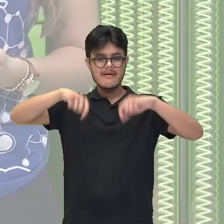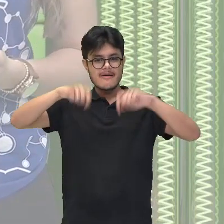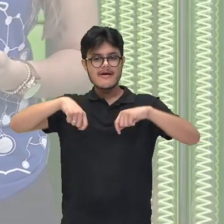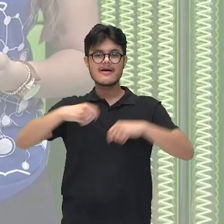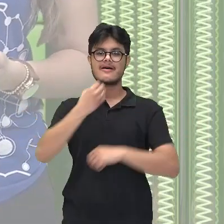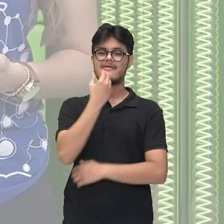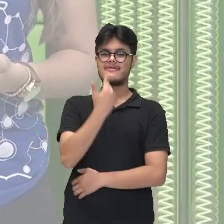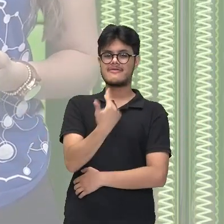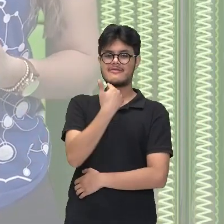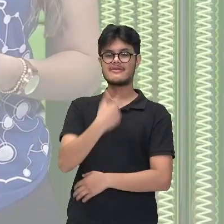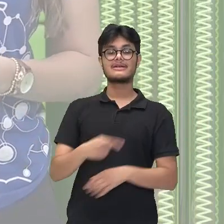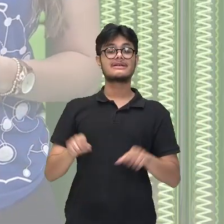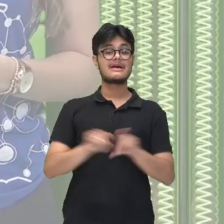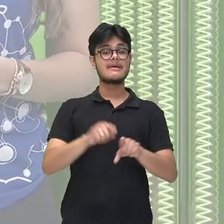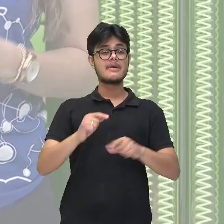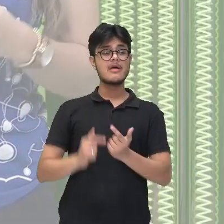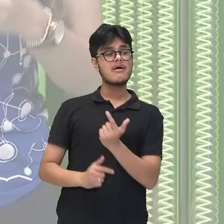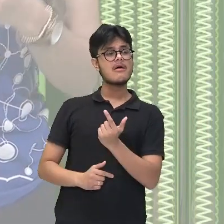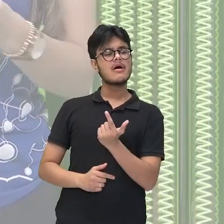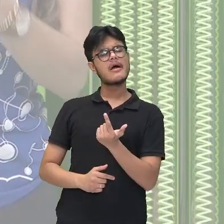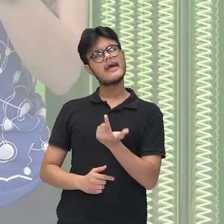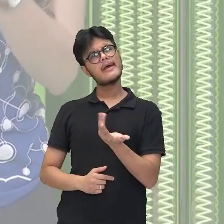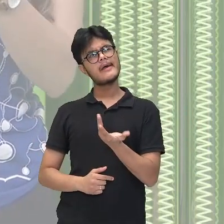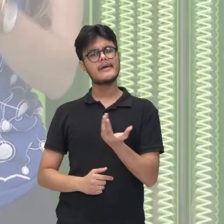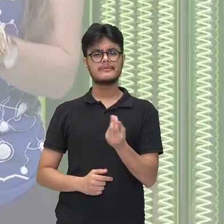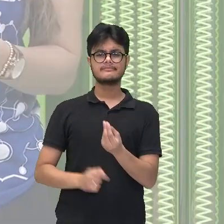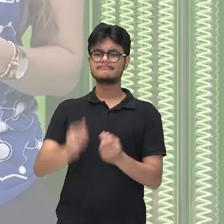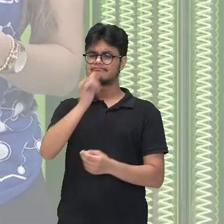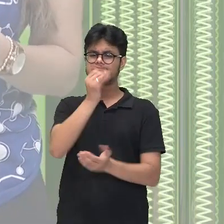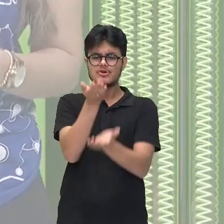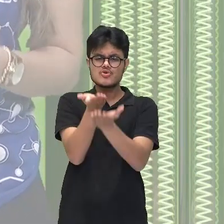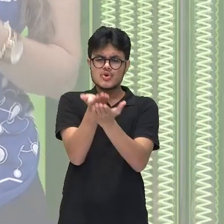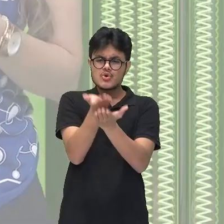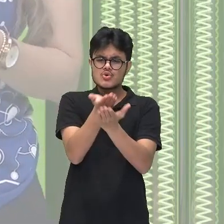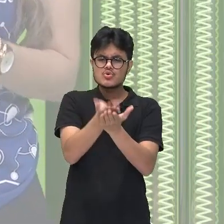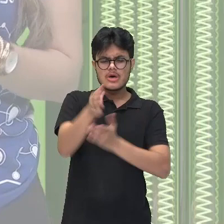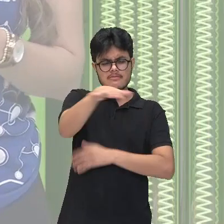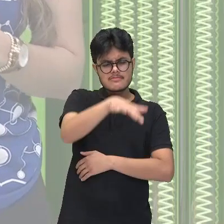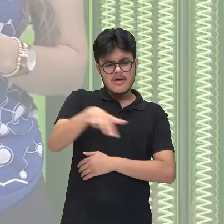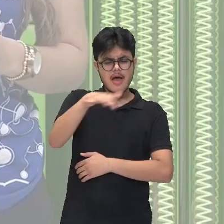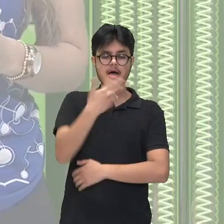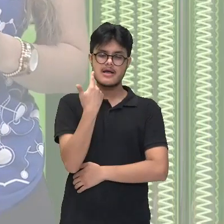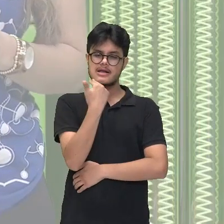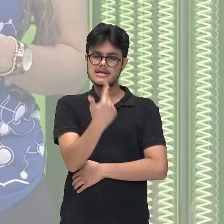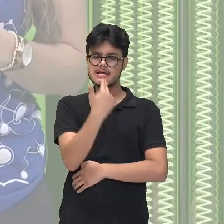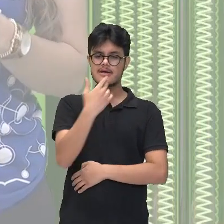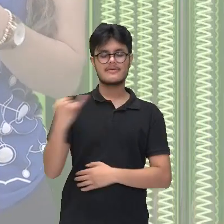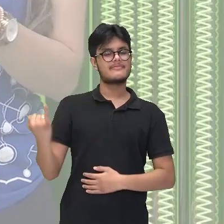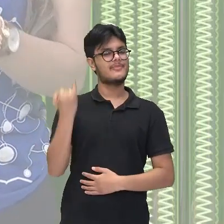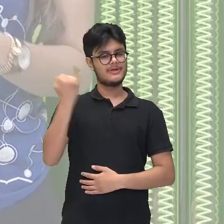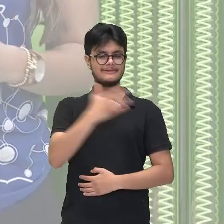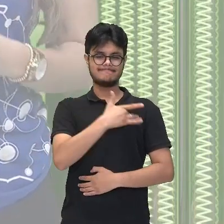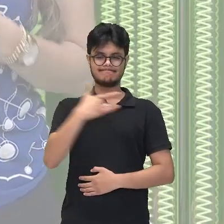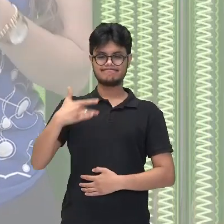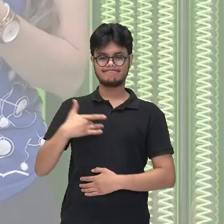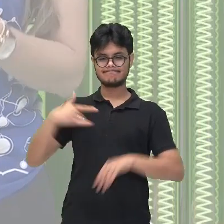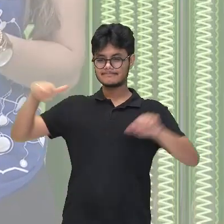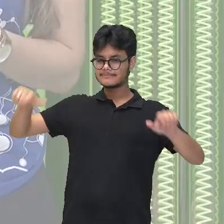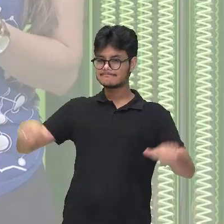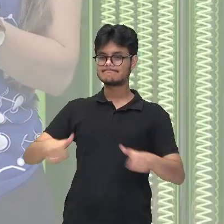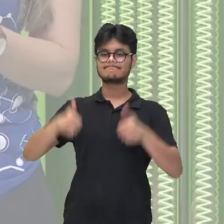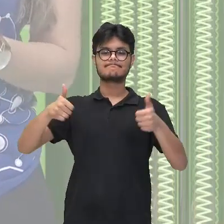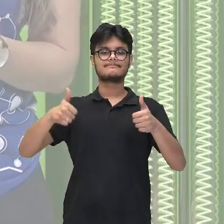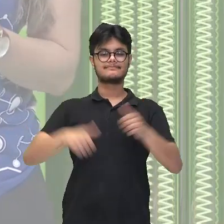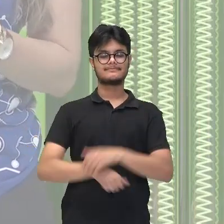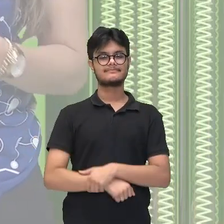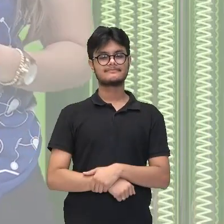ou até mesmo um outro idioma, se dedicar nos estudos. Isso é muito importante. Então, são hábitos